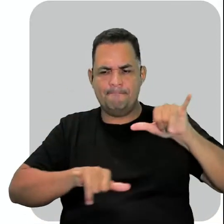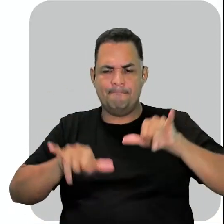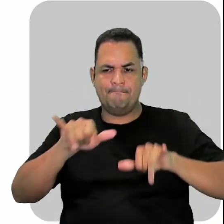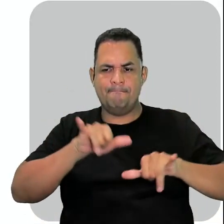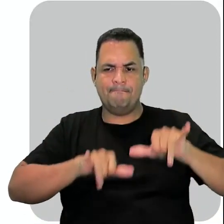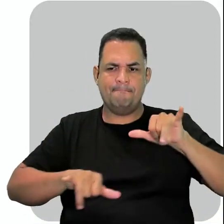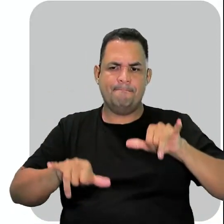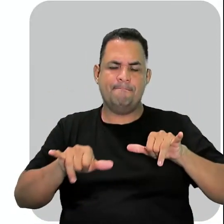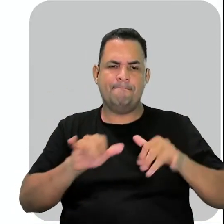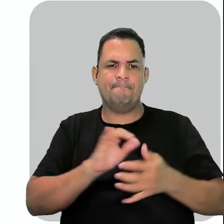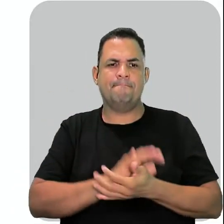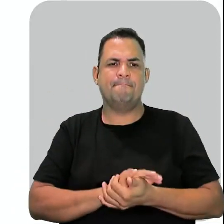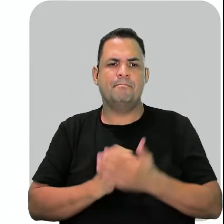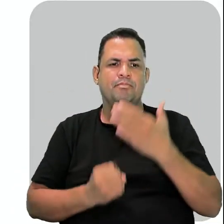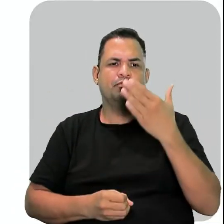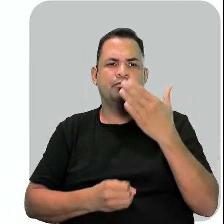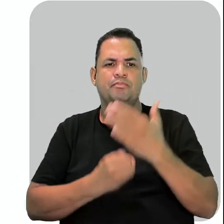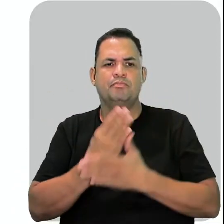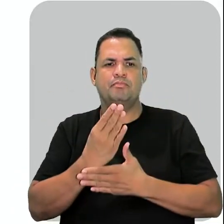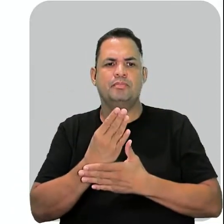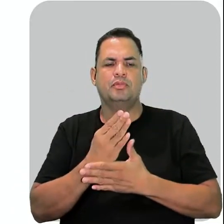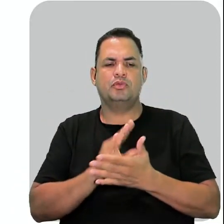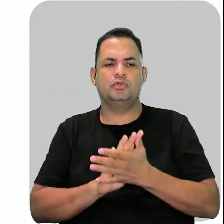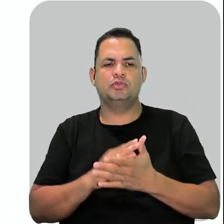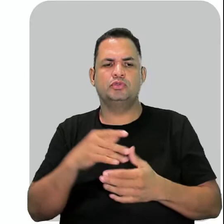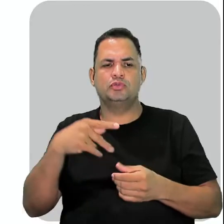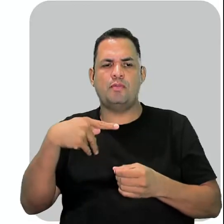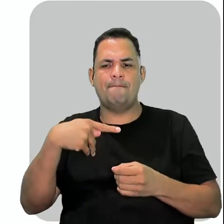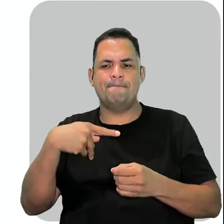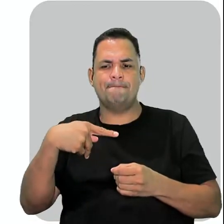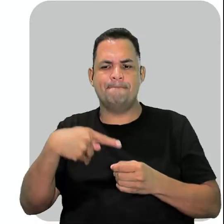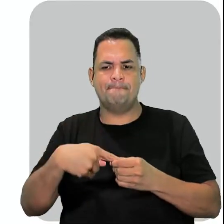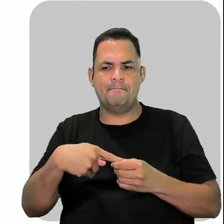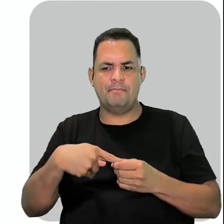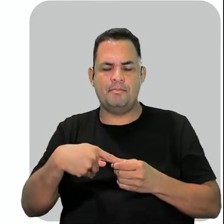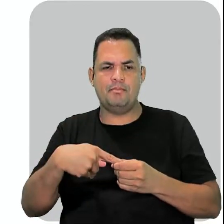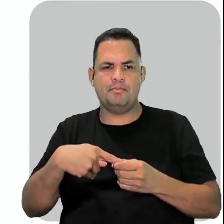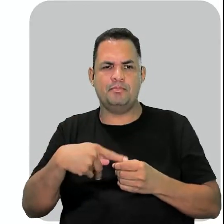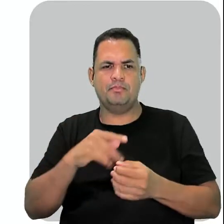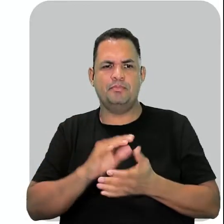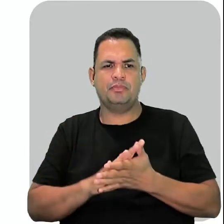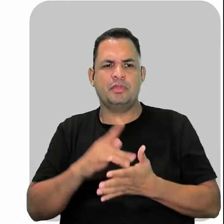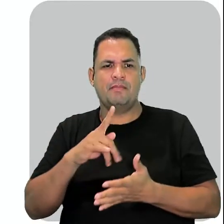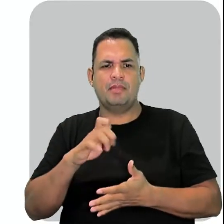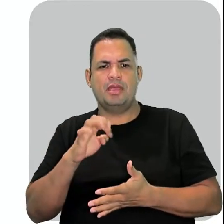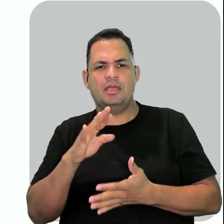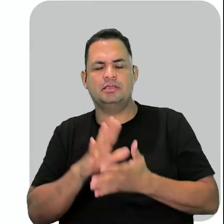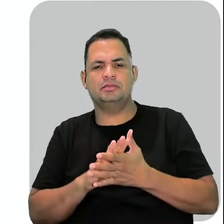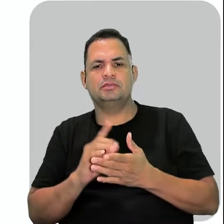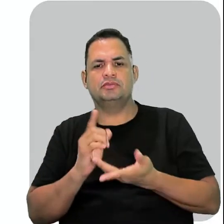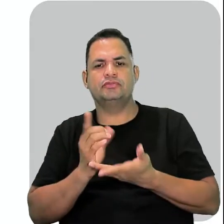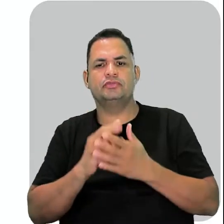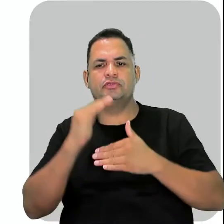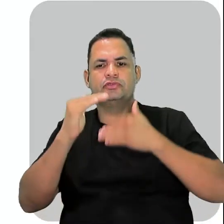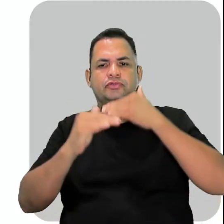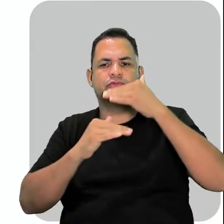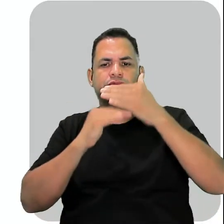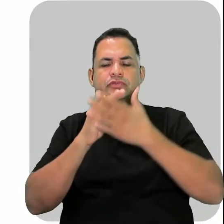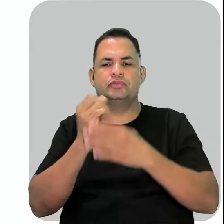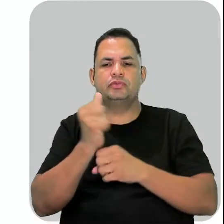petroquímicos. Então, eles são derivados do petróleo. O PET é um deles e foi desenvolvido lá